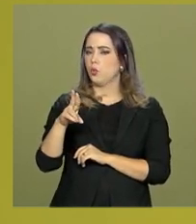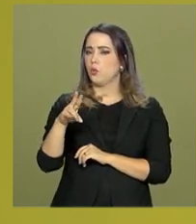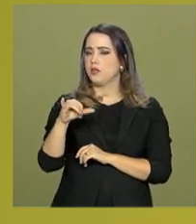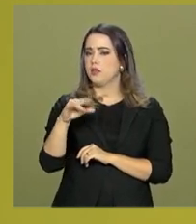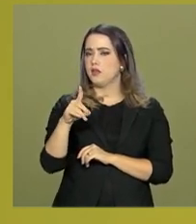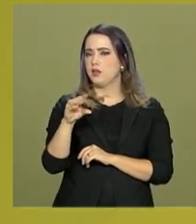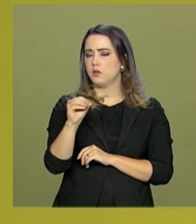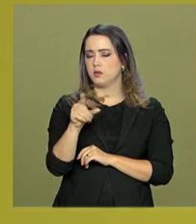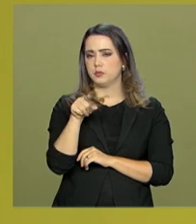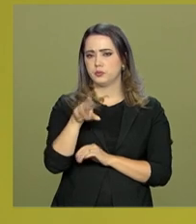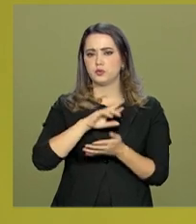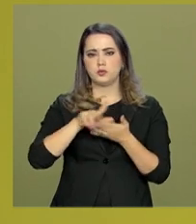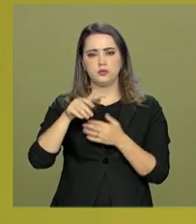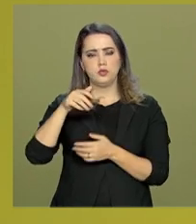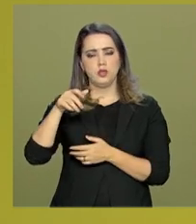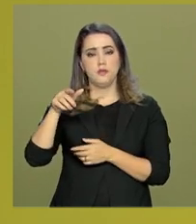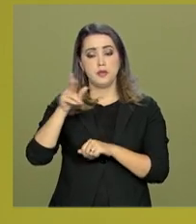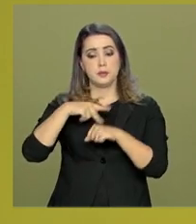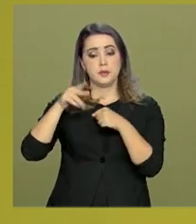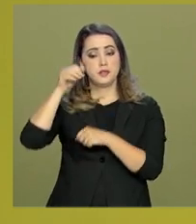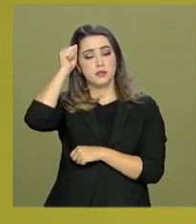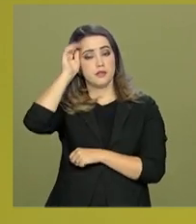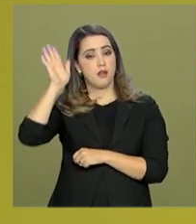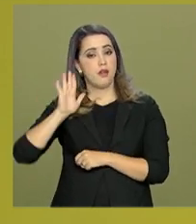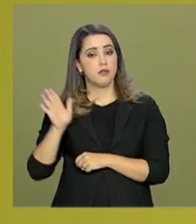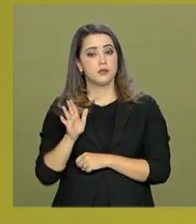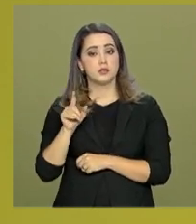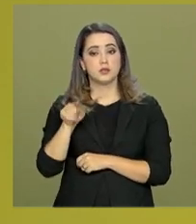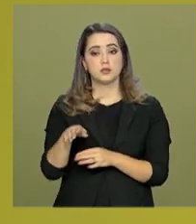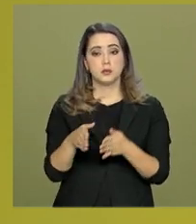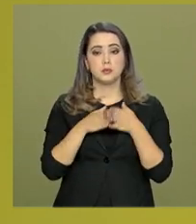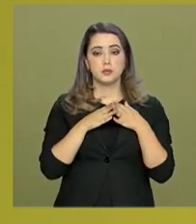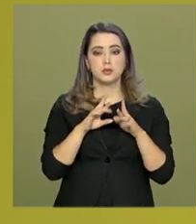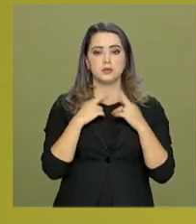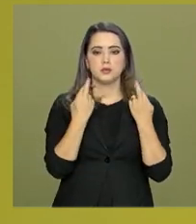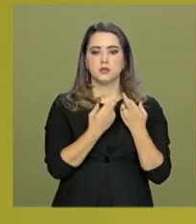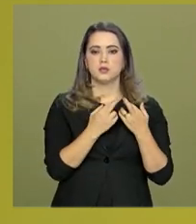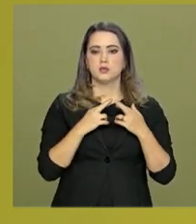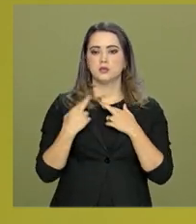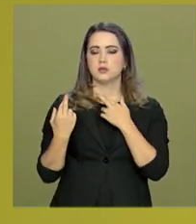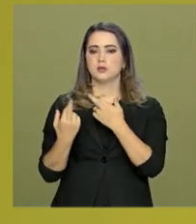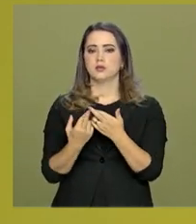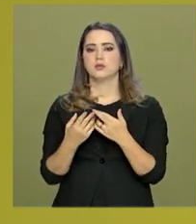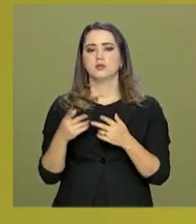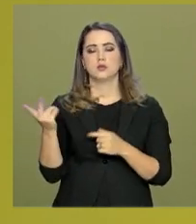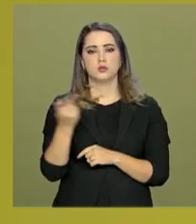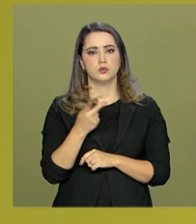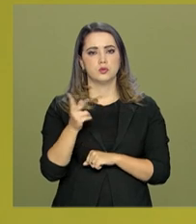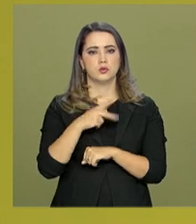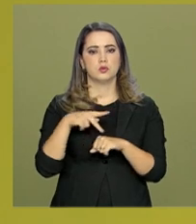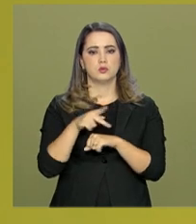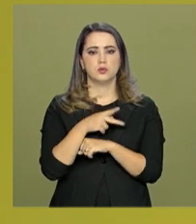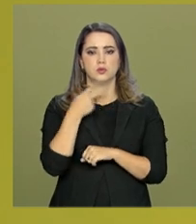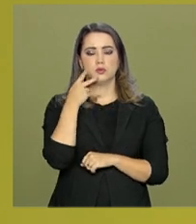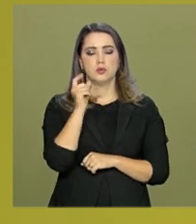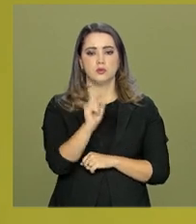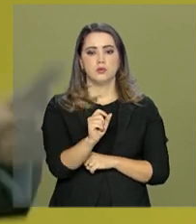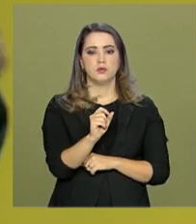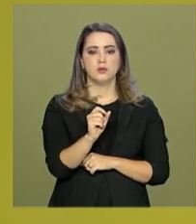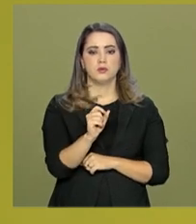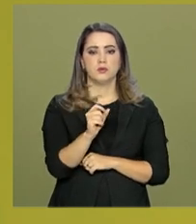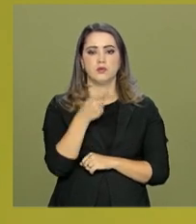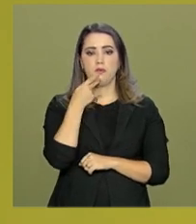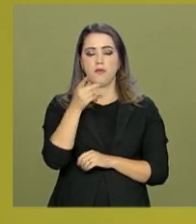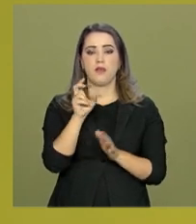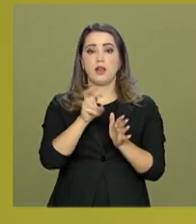países africanos pediam não é pediam a audiência nós pedimos chamada bilateral para falar